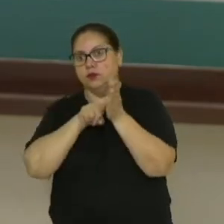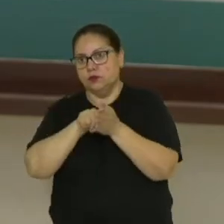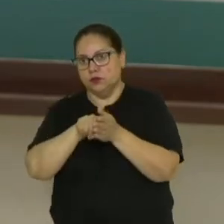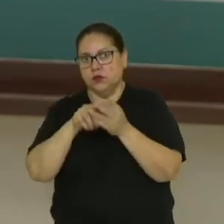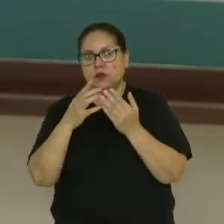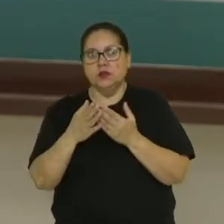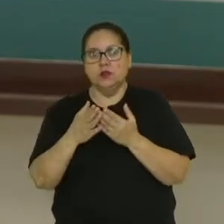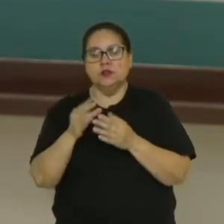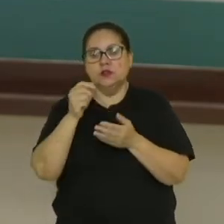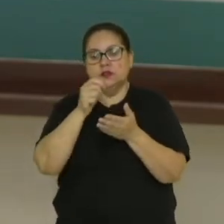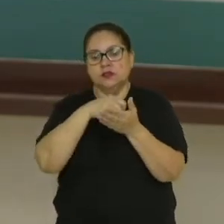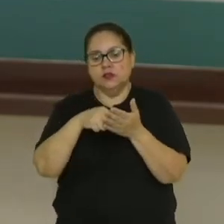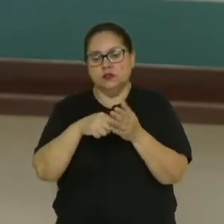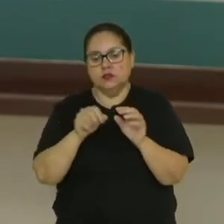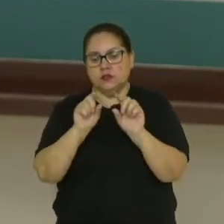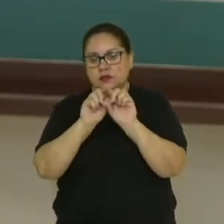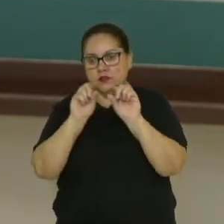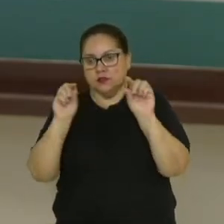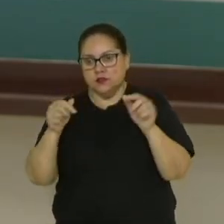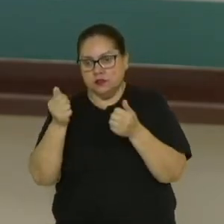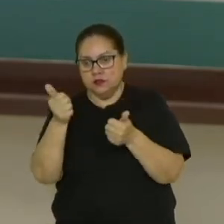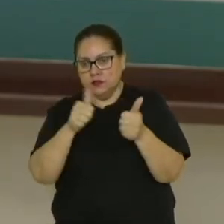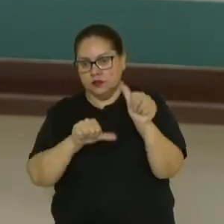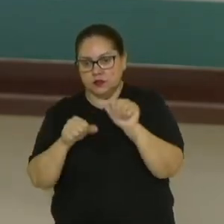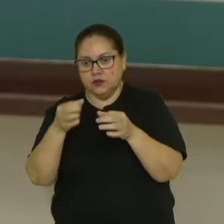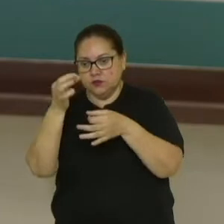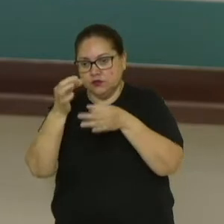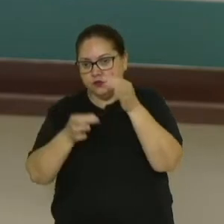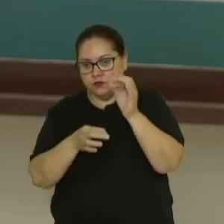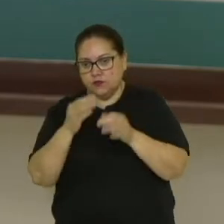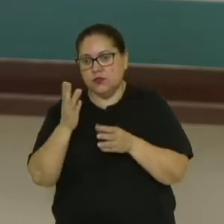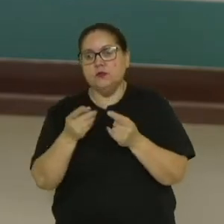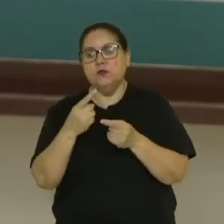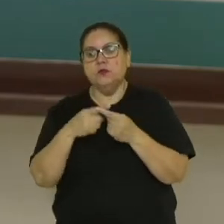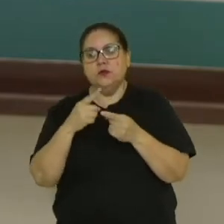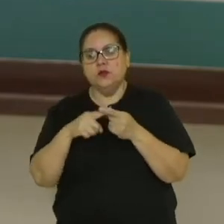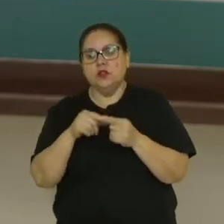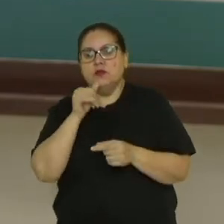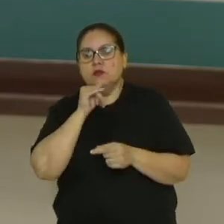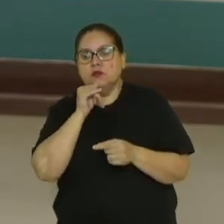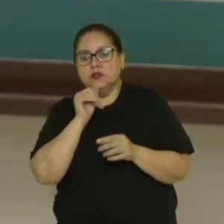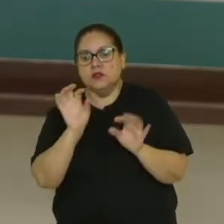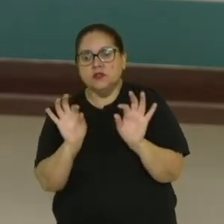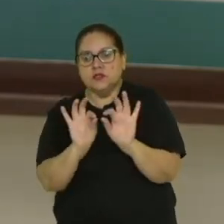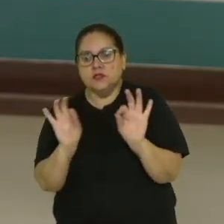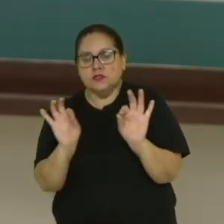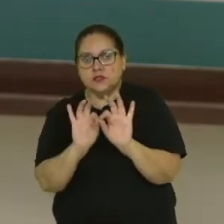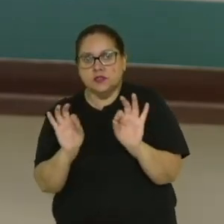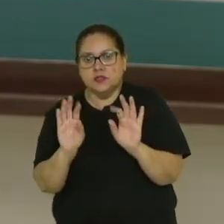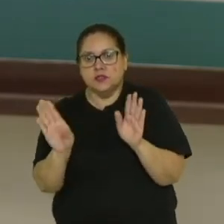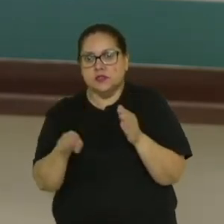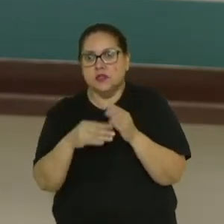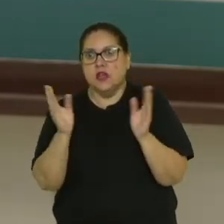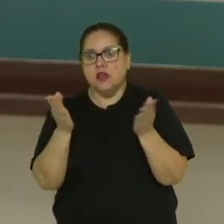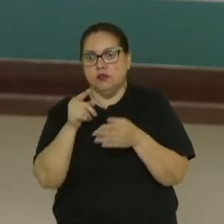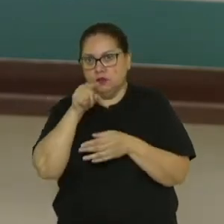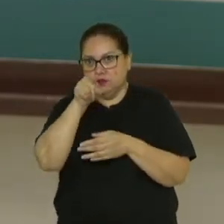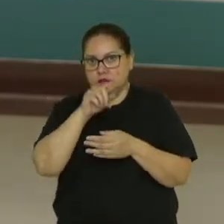seguinte, ó: escreva a equação química e justifique o motivo desta reação ser um exemplo de síntese. Agora é com